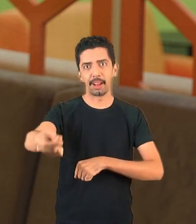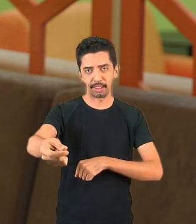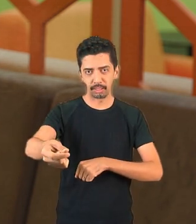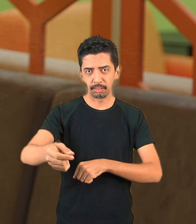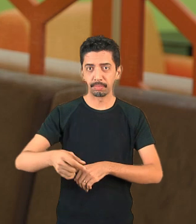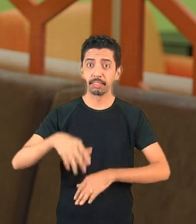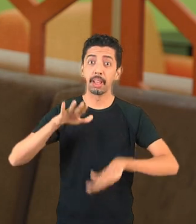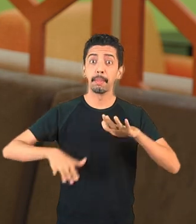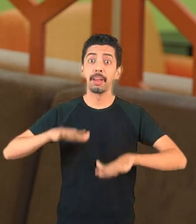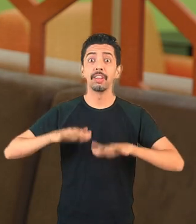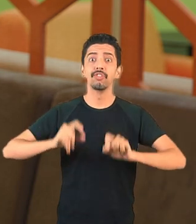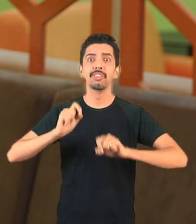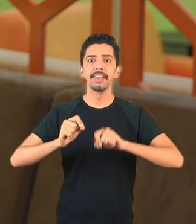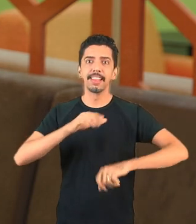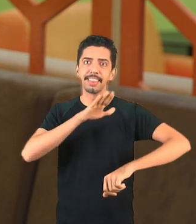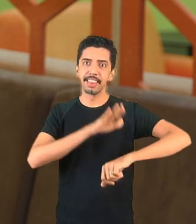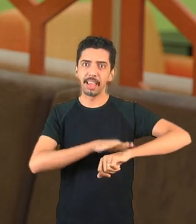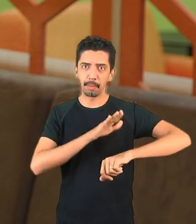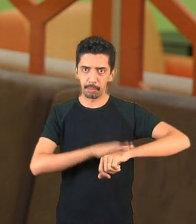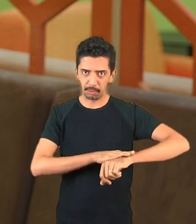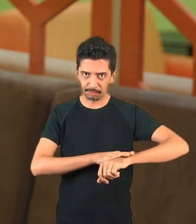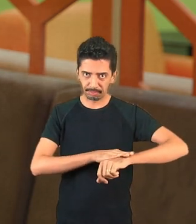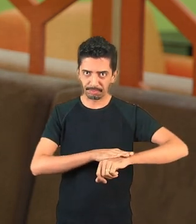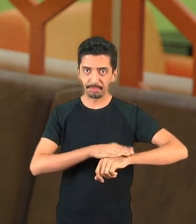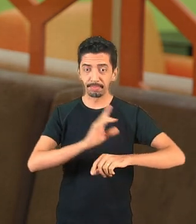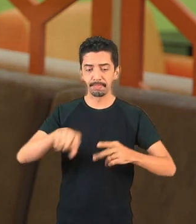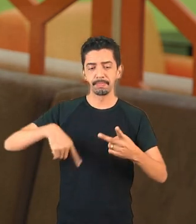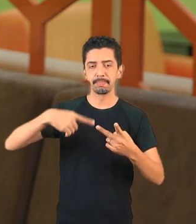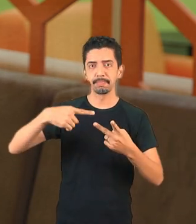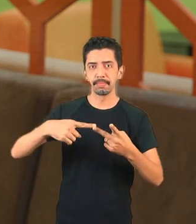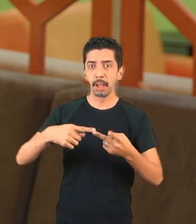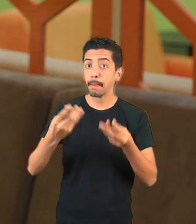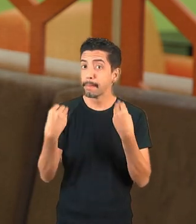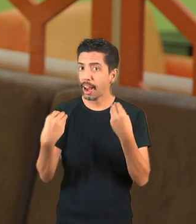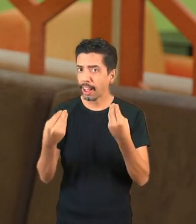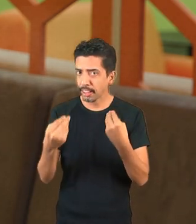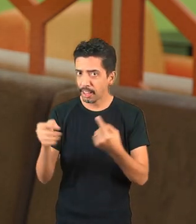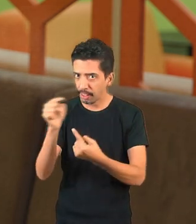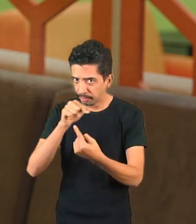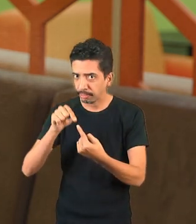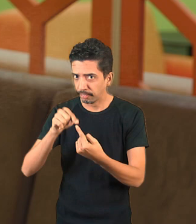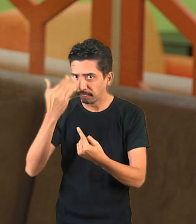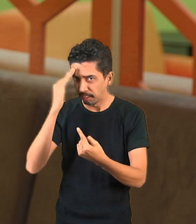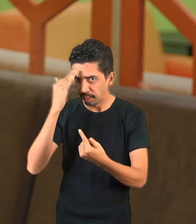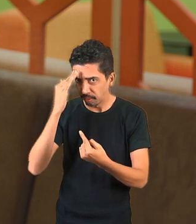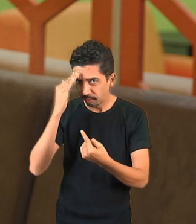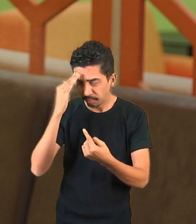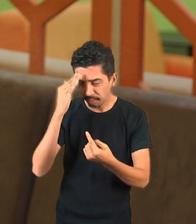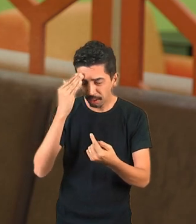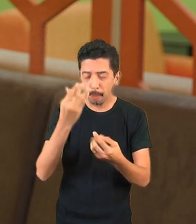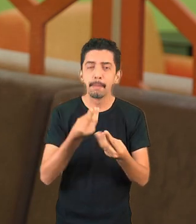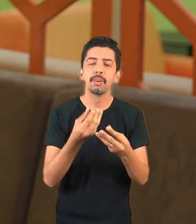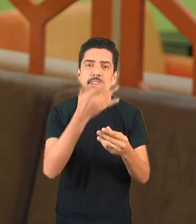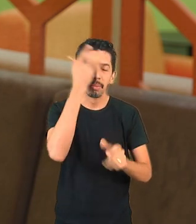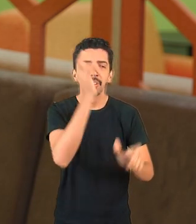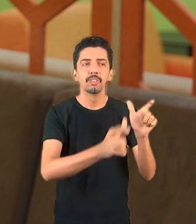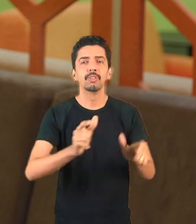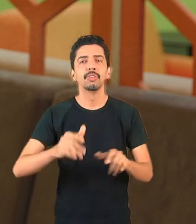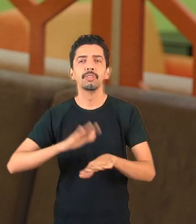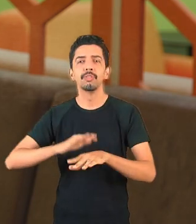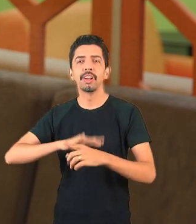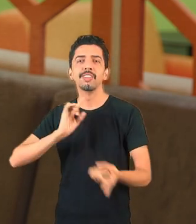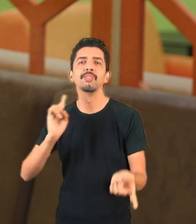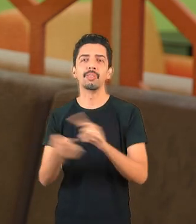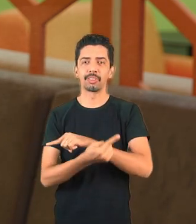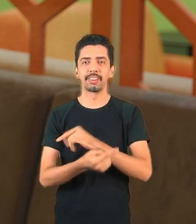investimento. Tempo. E o outro lado é, para que eu estou investindo? Muitas pessoas saem fazendo diferente. Onde está